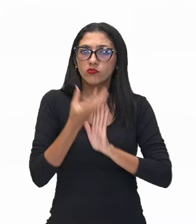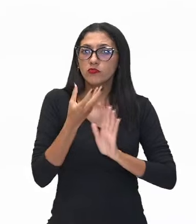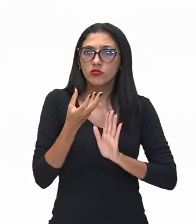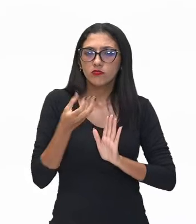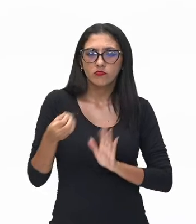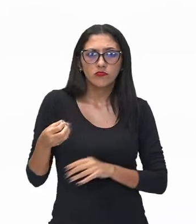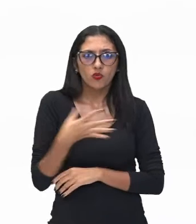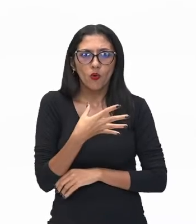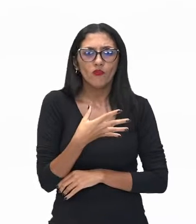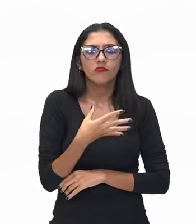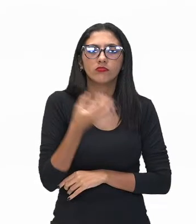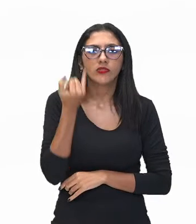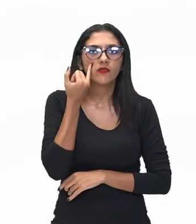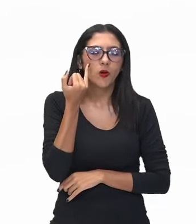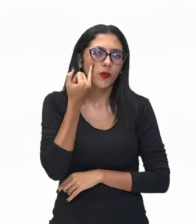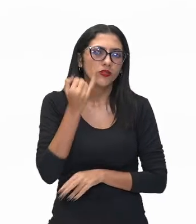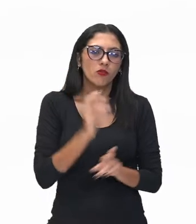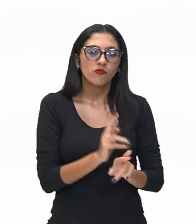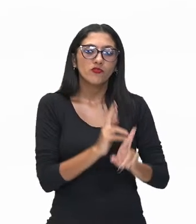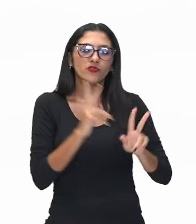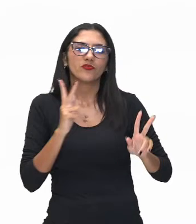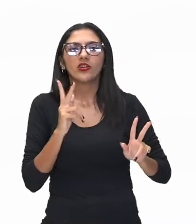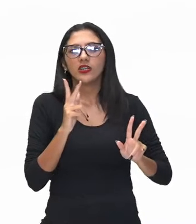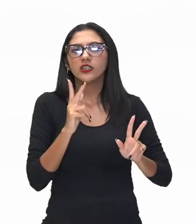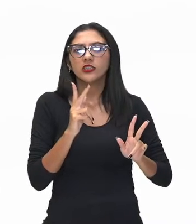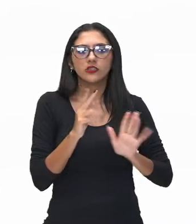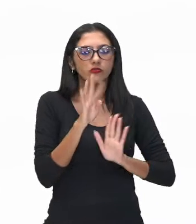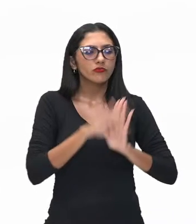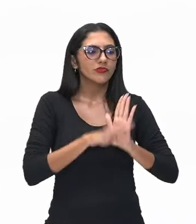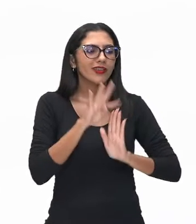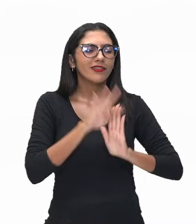explicitamente marcadas no texto. Então, nós vamos